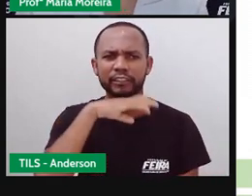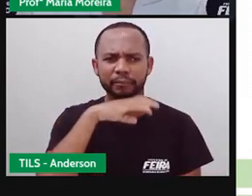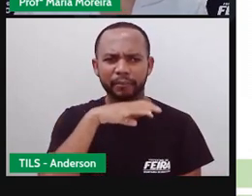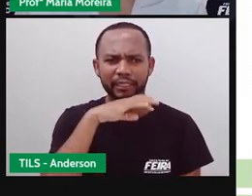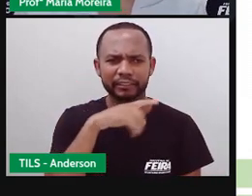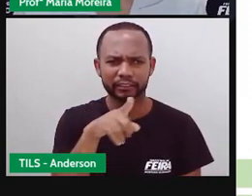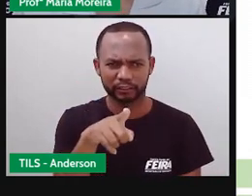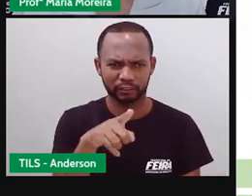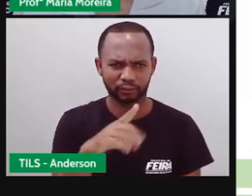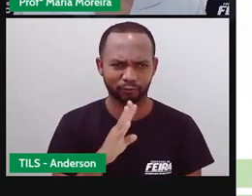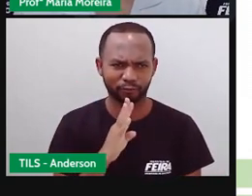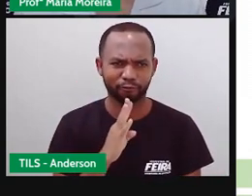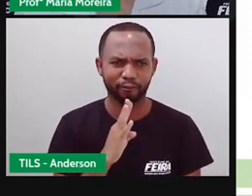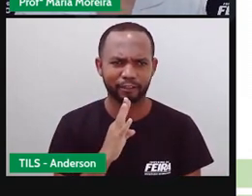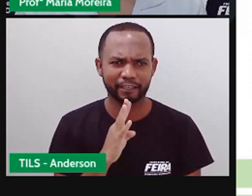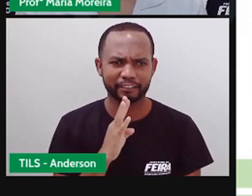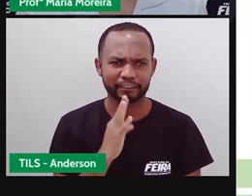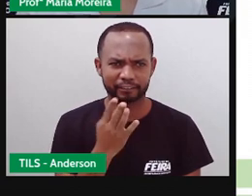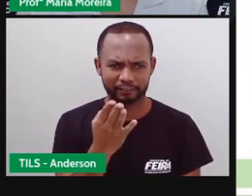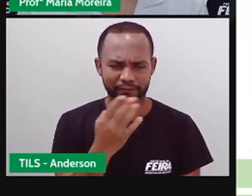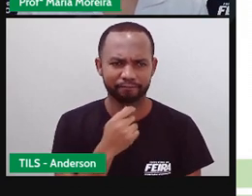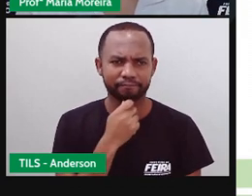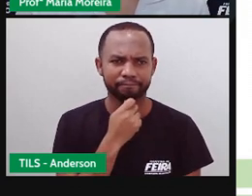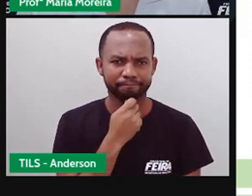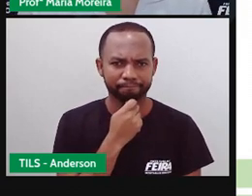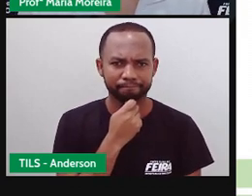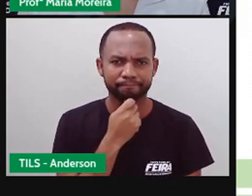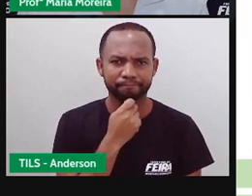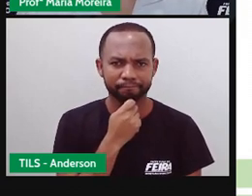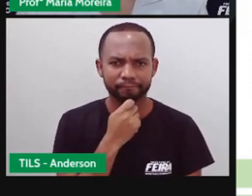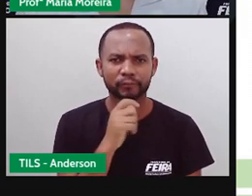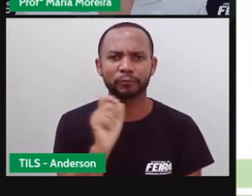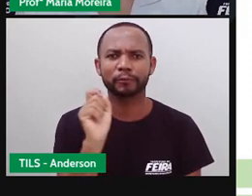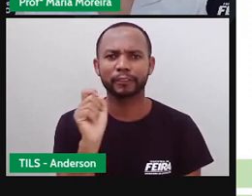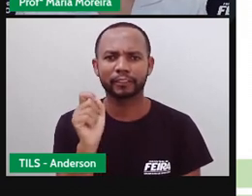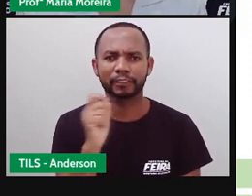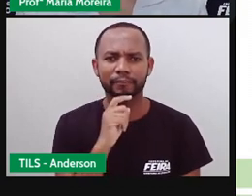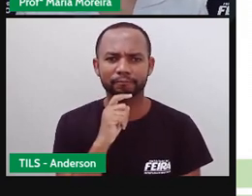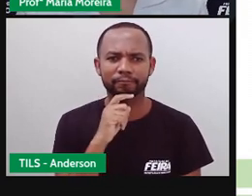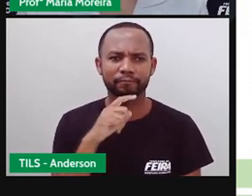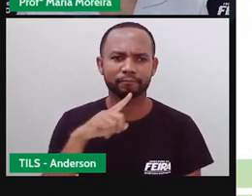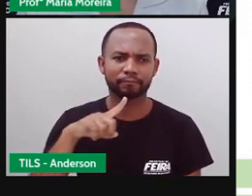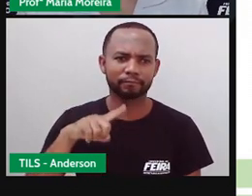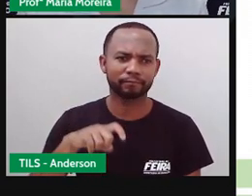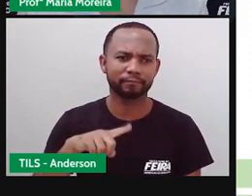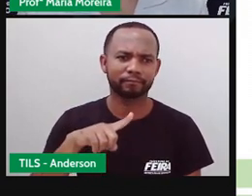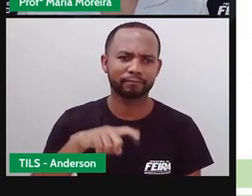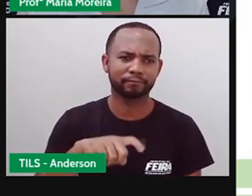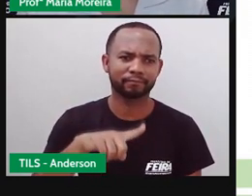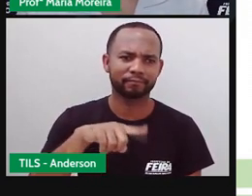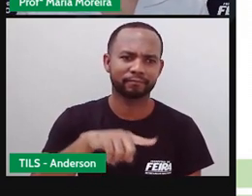todo mundo conhece esse esse esse animalzinho são as O que as